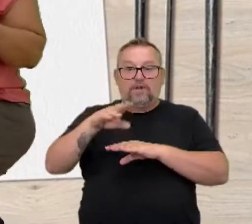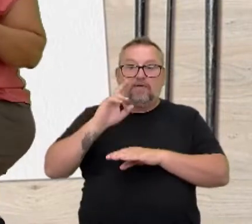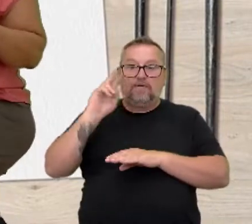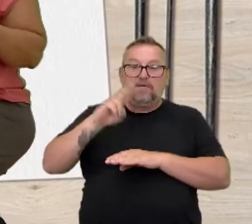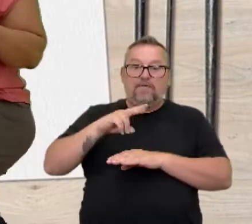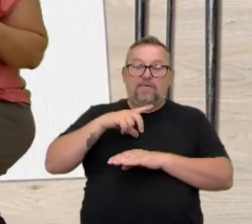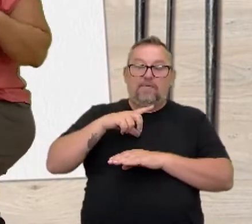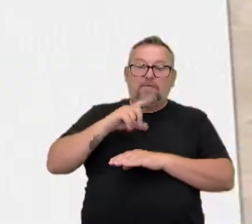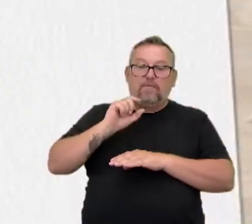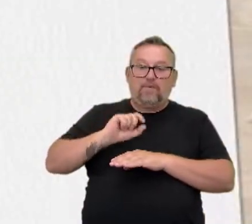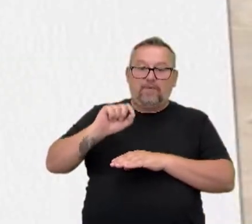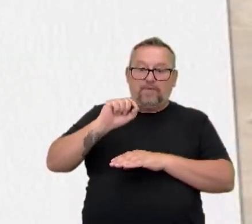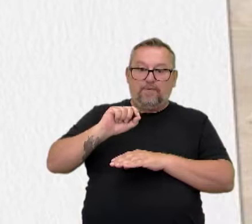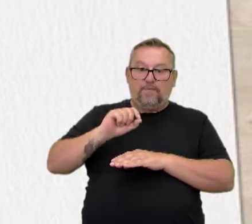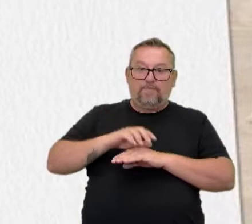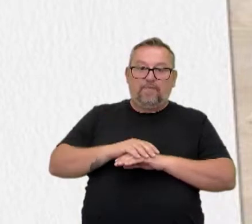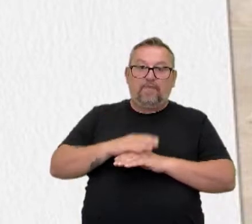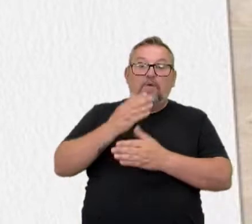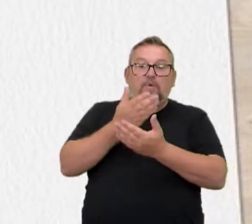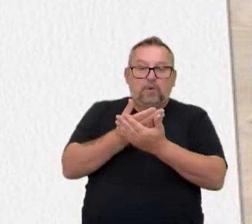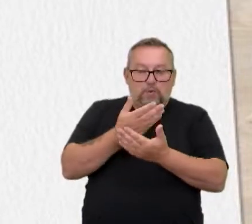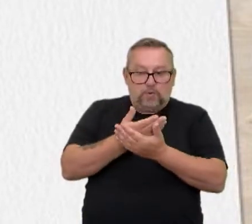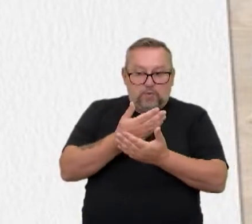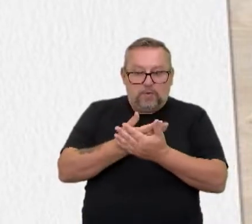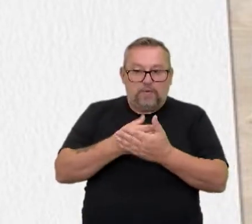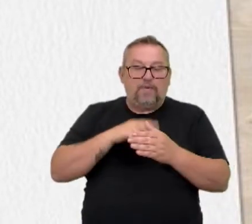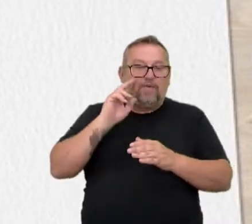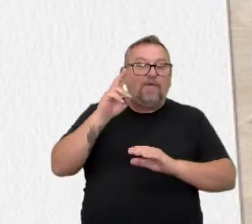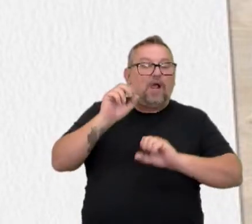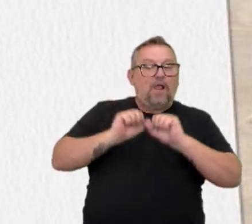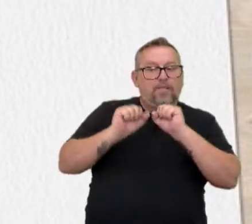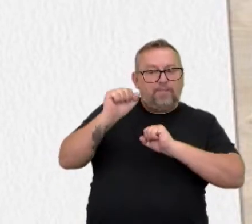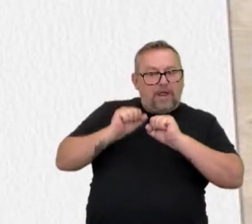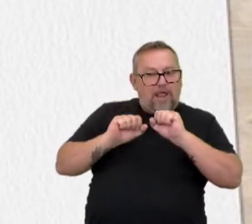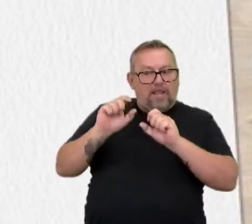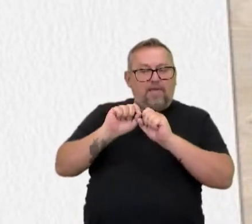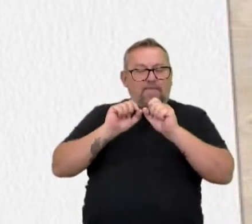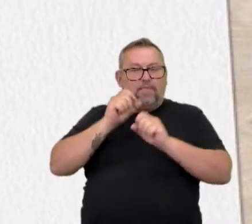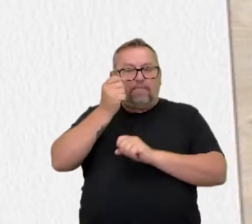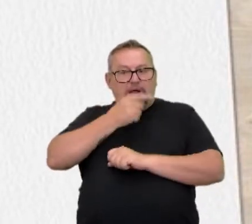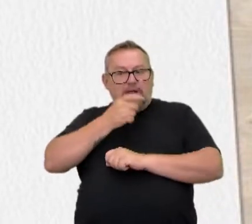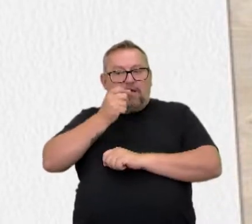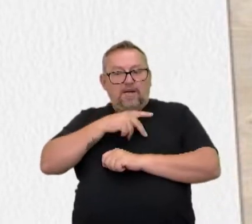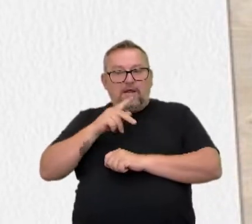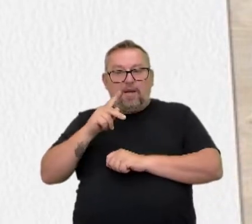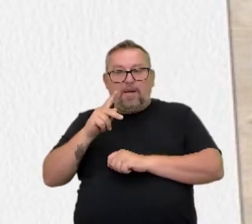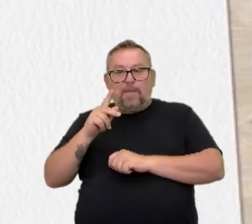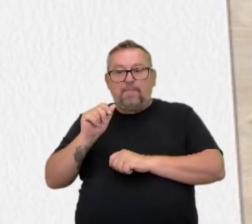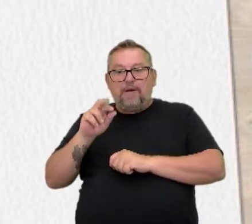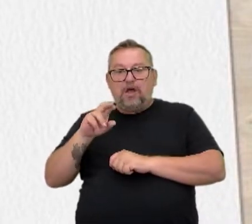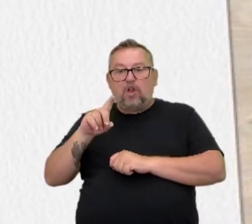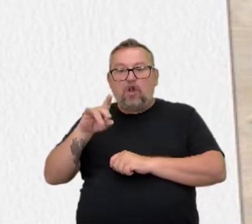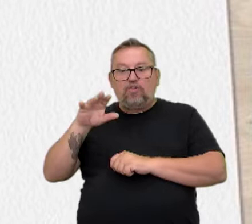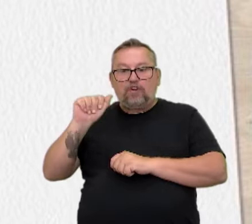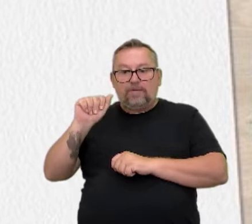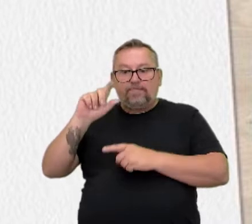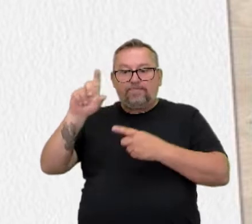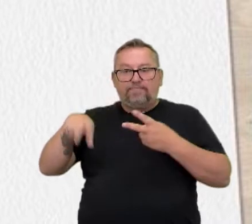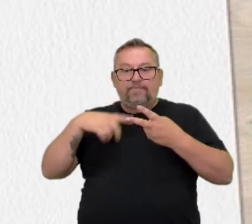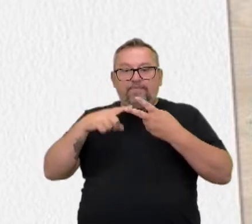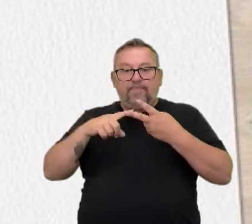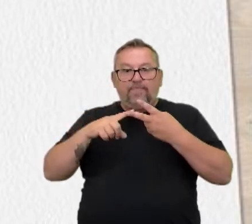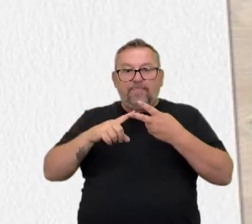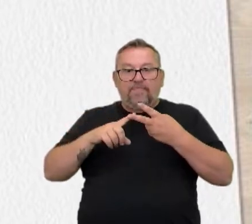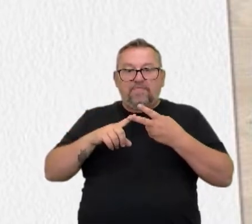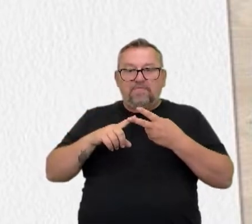deixar aí pra vocês, estudantes, é uma, estudar essas empresas que fizeram essas paródias das paródias, e tem bastante. A segunda dica, professor, nunca mexi